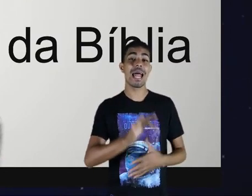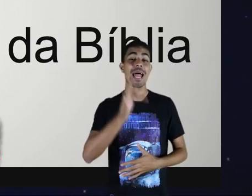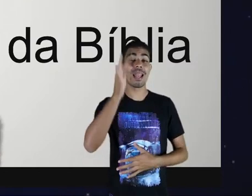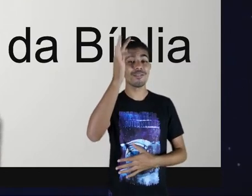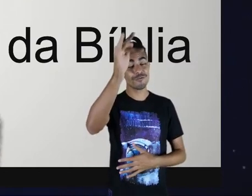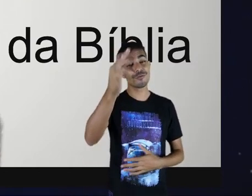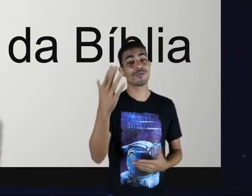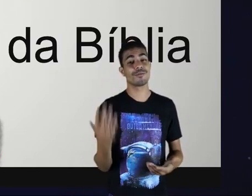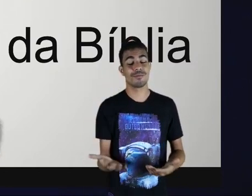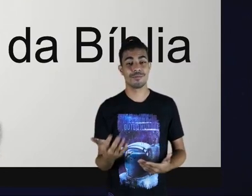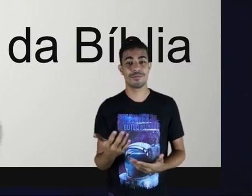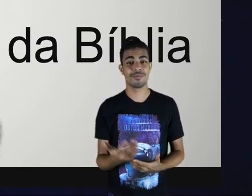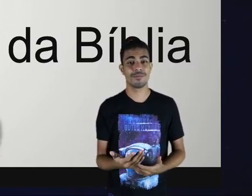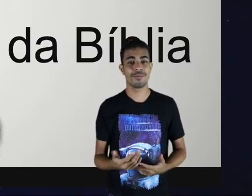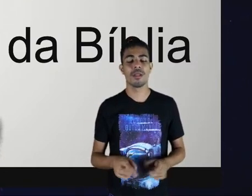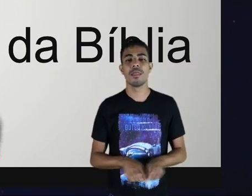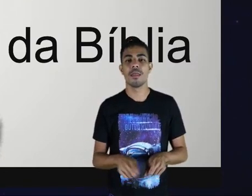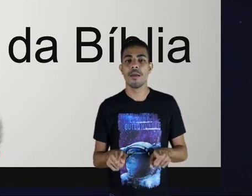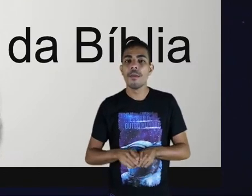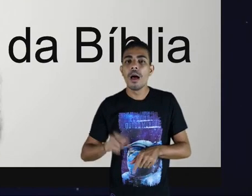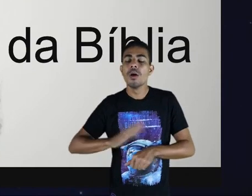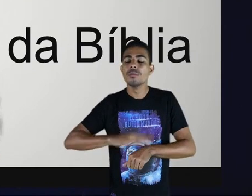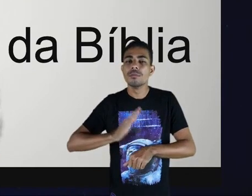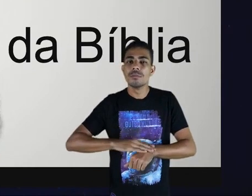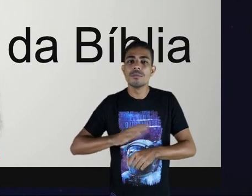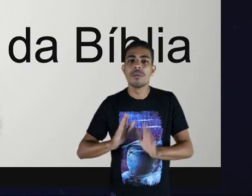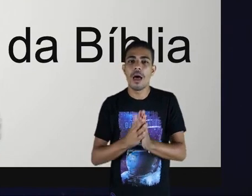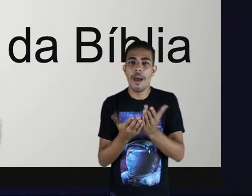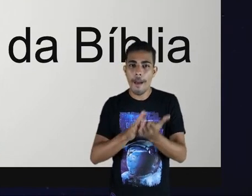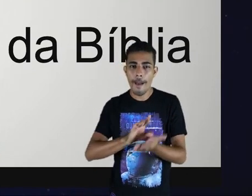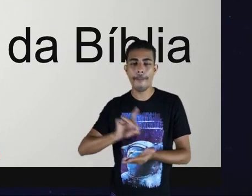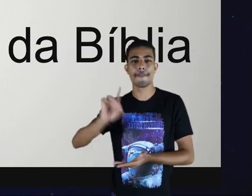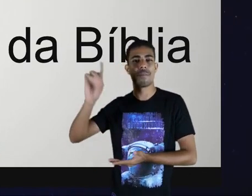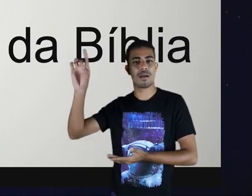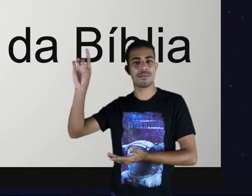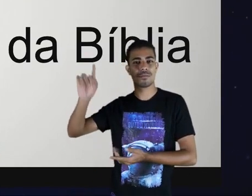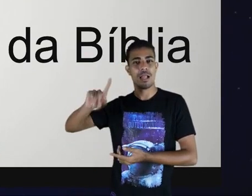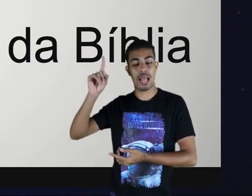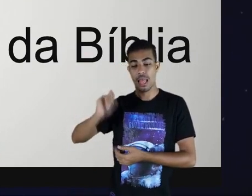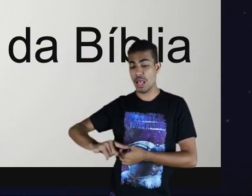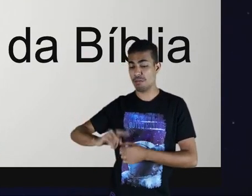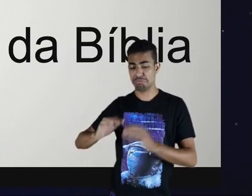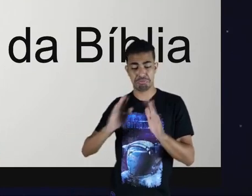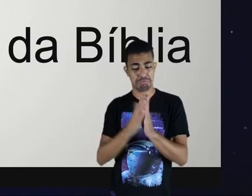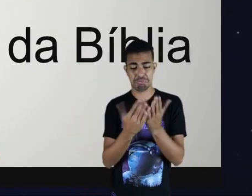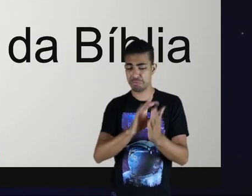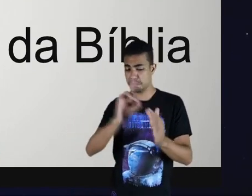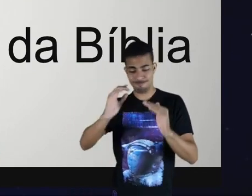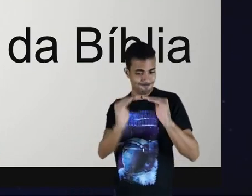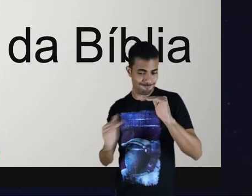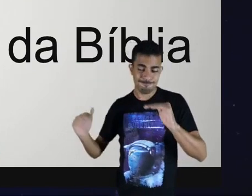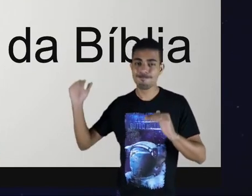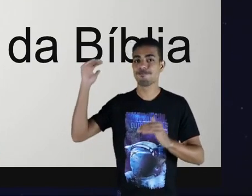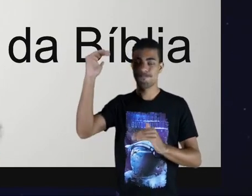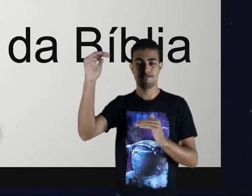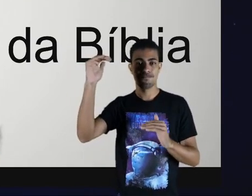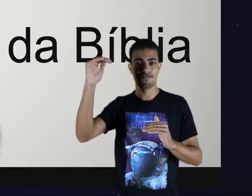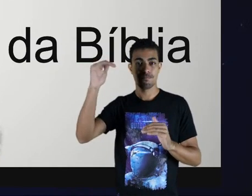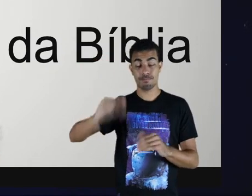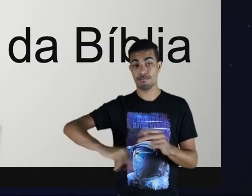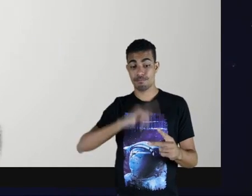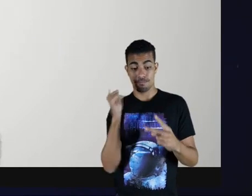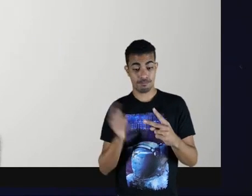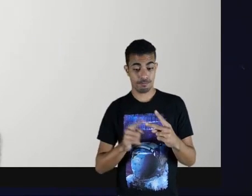enfatizar claramente a autoridade da Bíblia. A Bíblia é soberana sobre todas as coisas. A